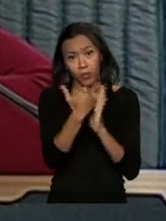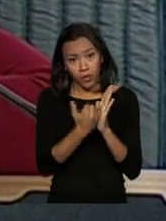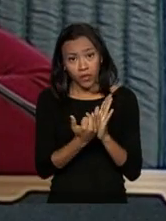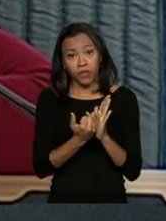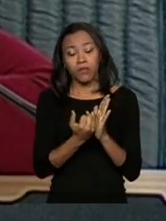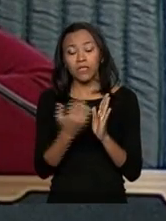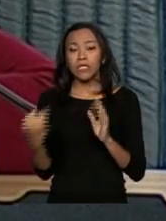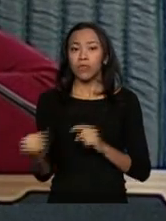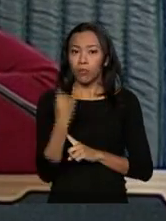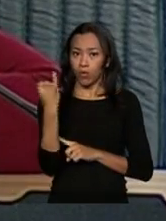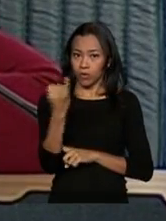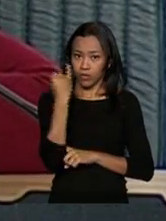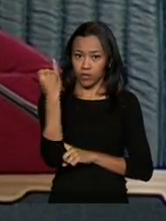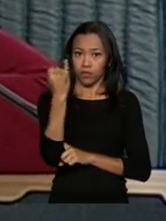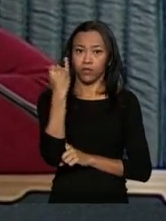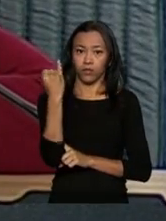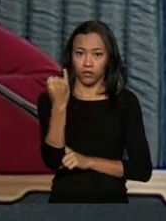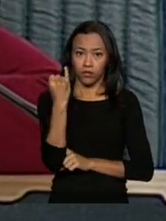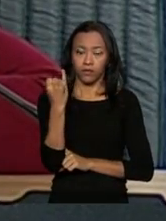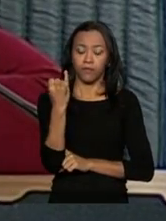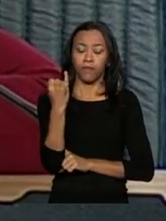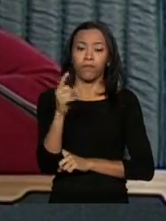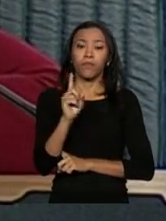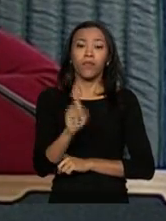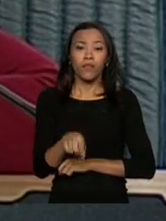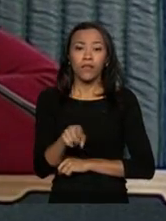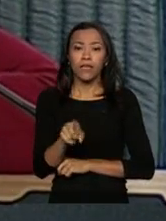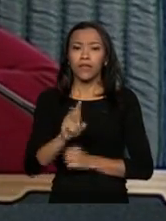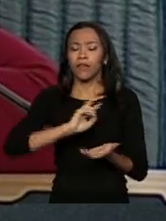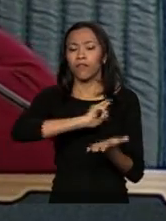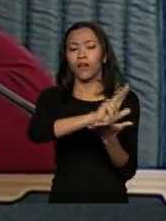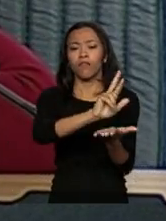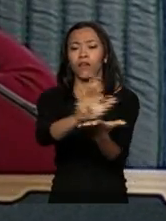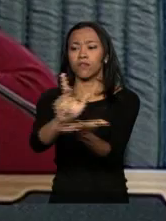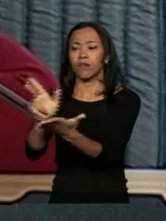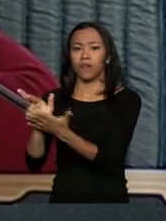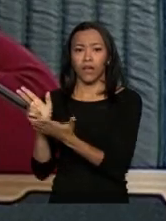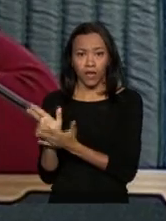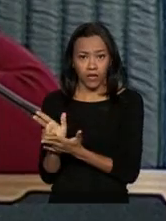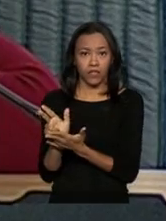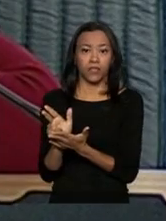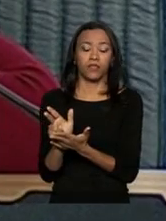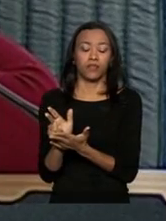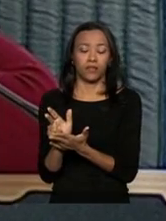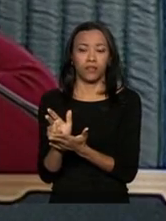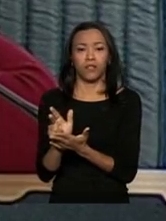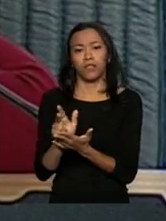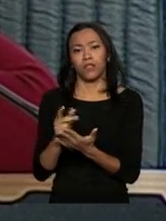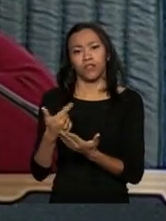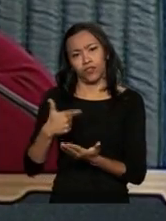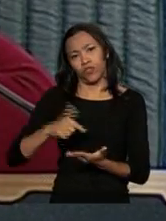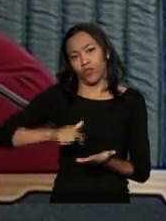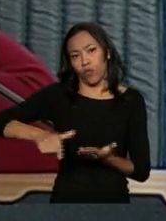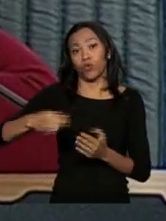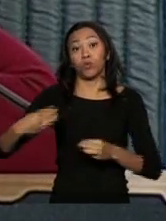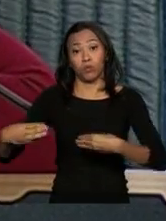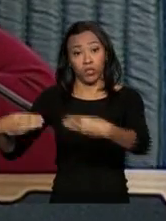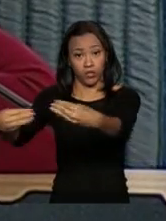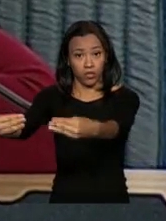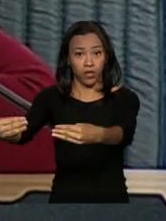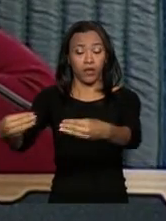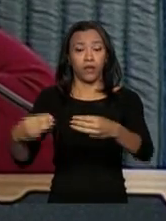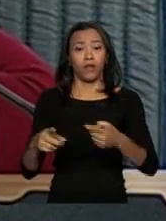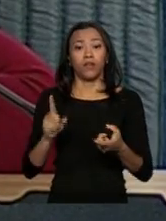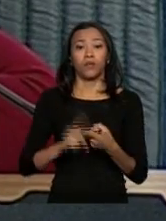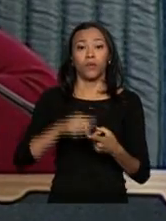importante uma iniciativa importante eh complementada por várias outras iniciativas também de outros ministérios do do do